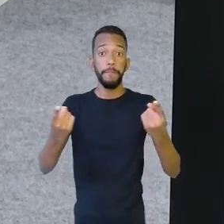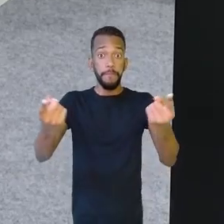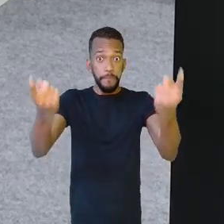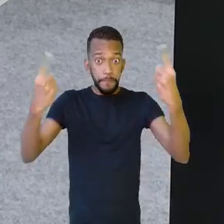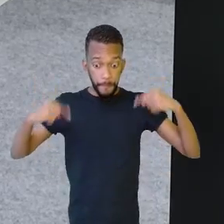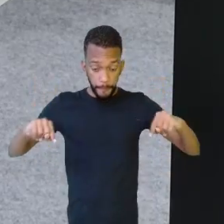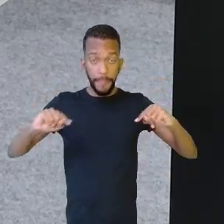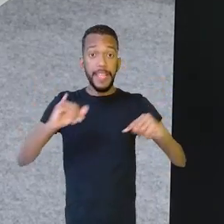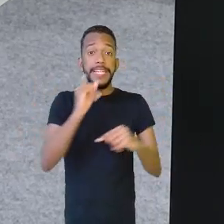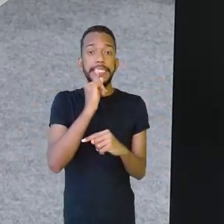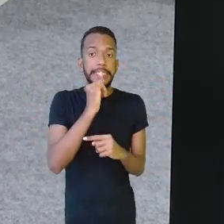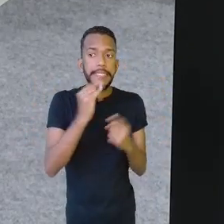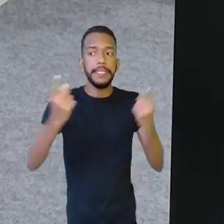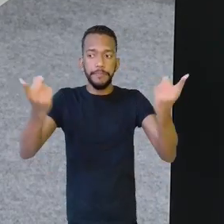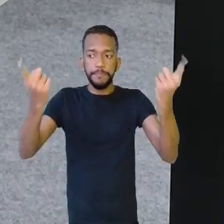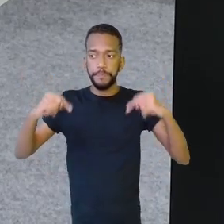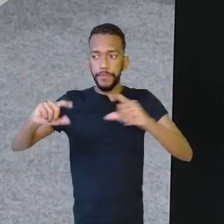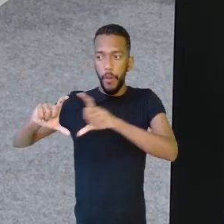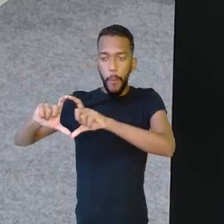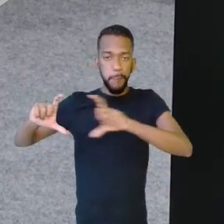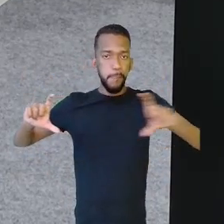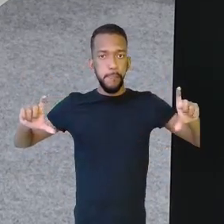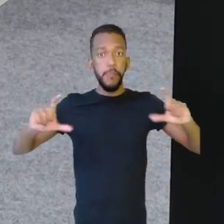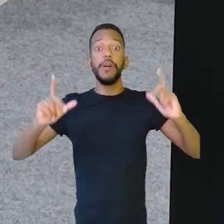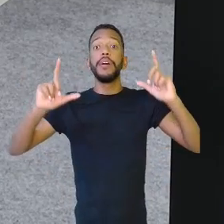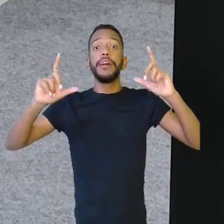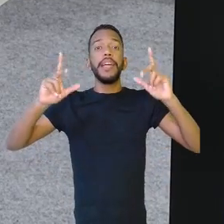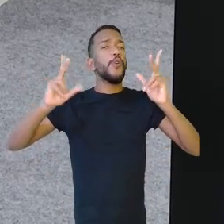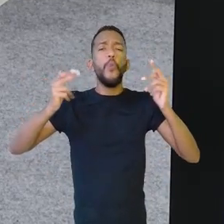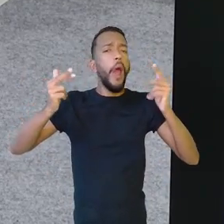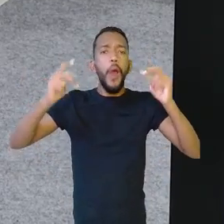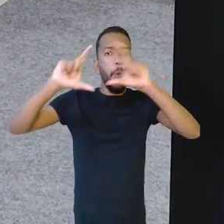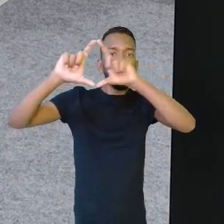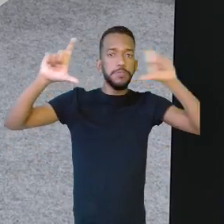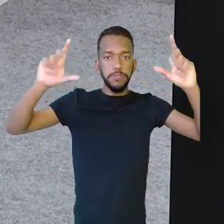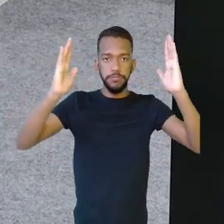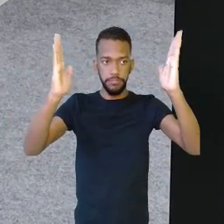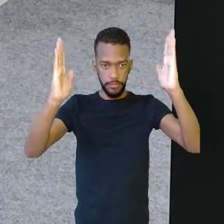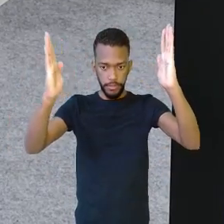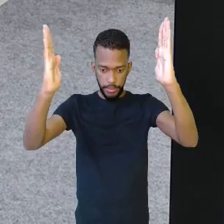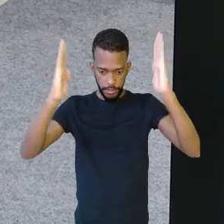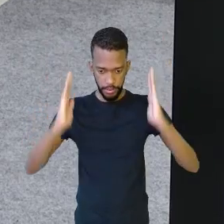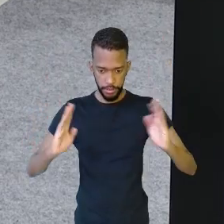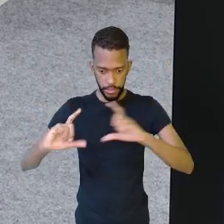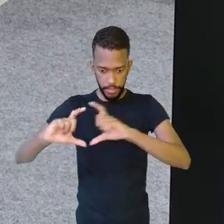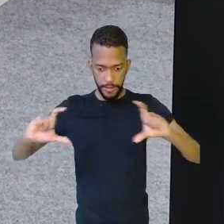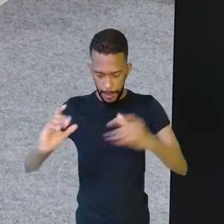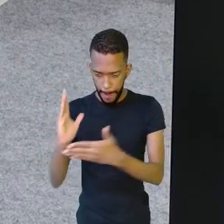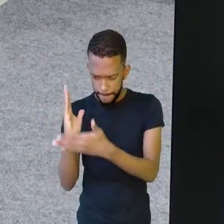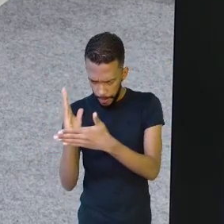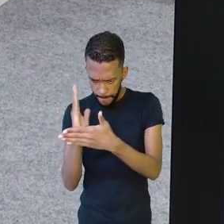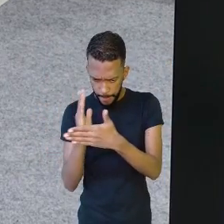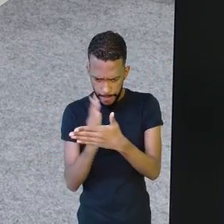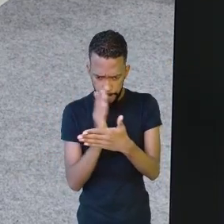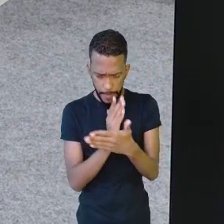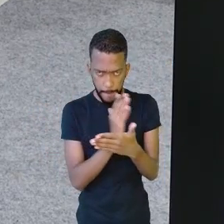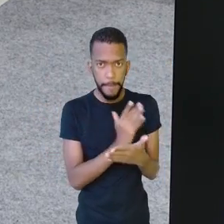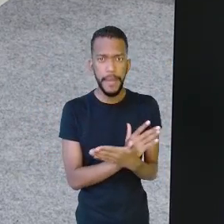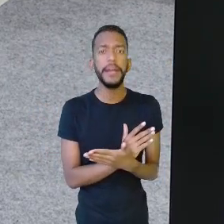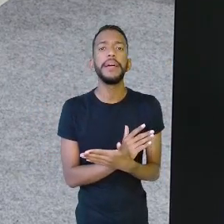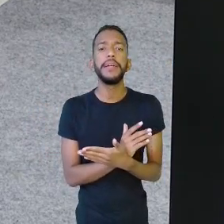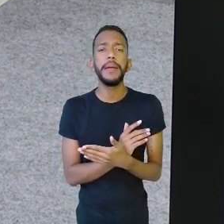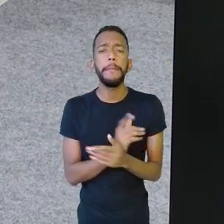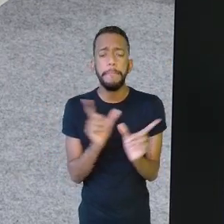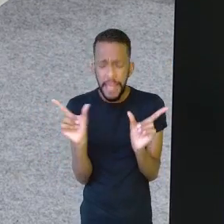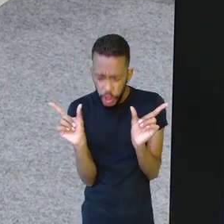o meu inteiro, igual a este aqui, ó, eu dividi em partes menores, isso mesmo.